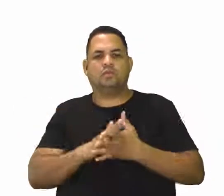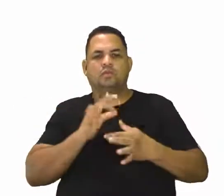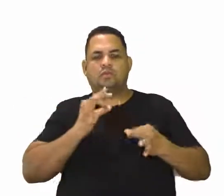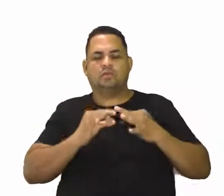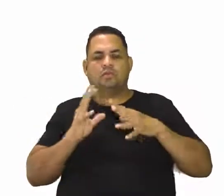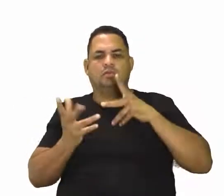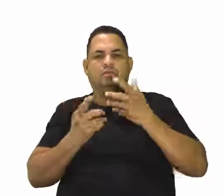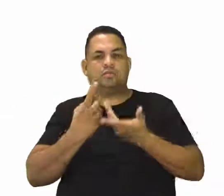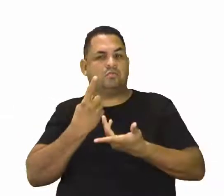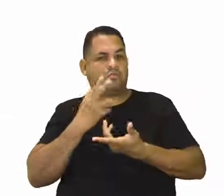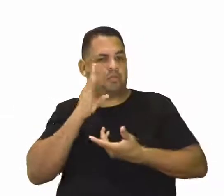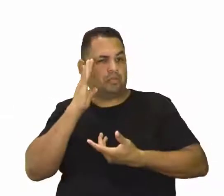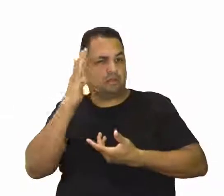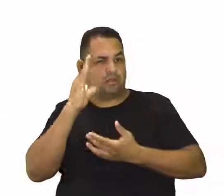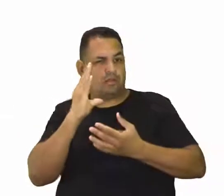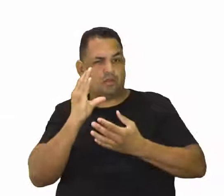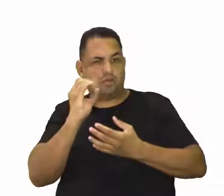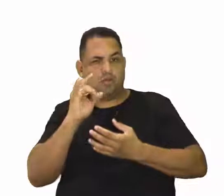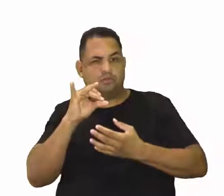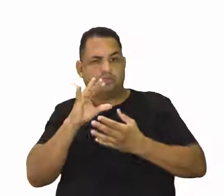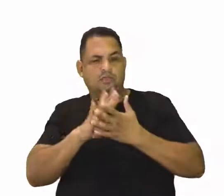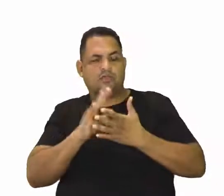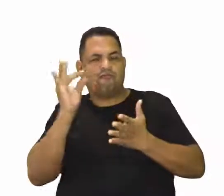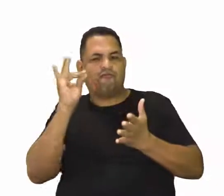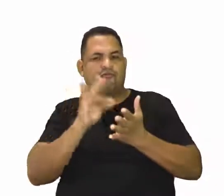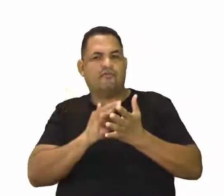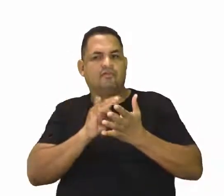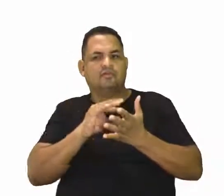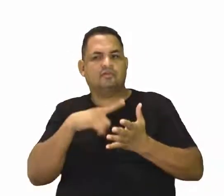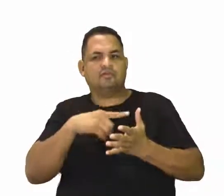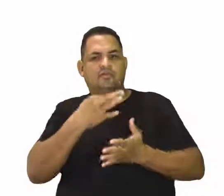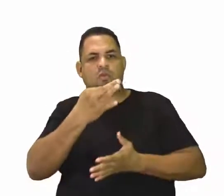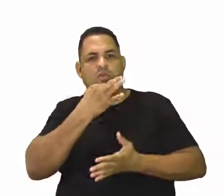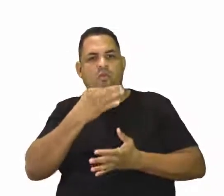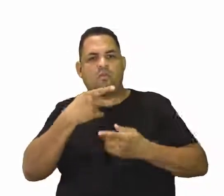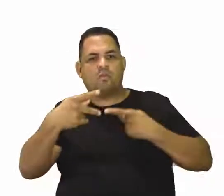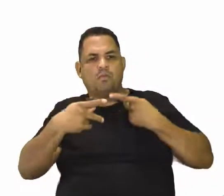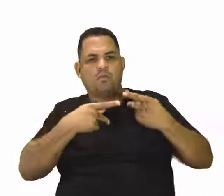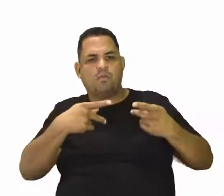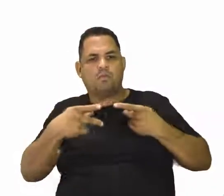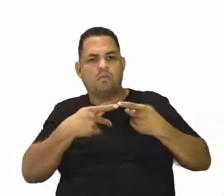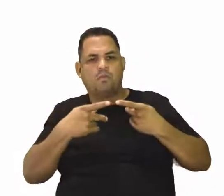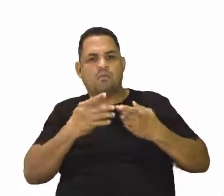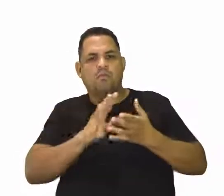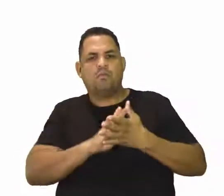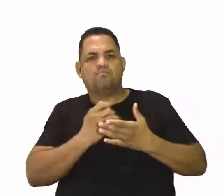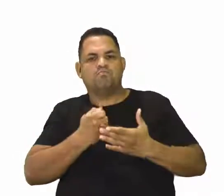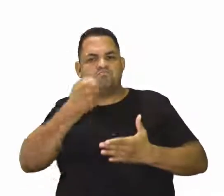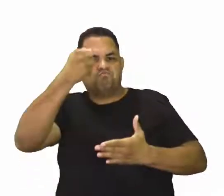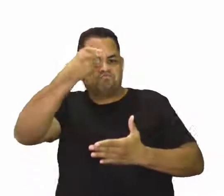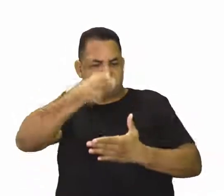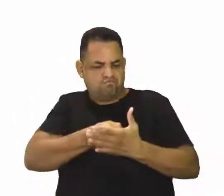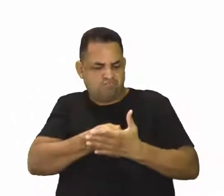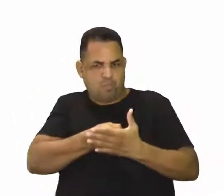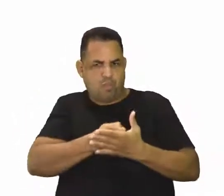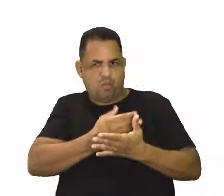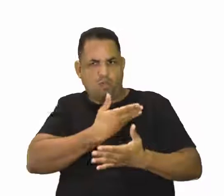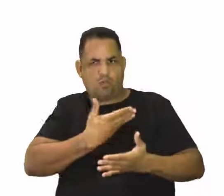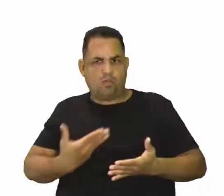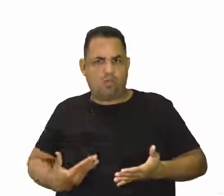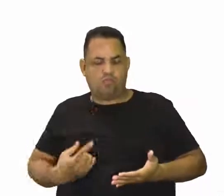a Teoria da Conspiração que afirma a existência de um suposto plano projetado para em com